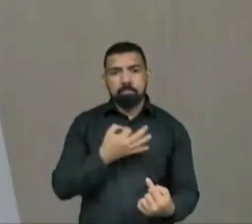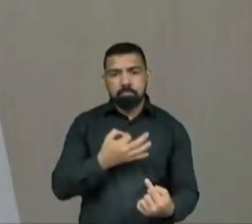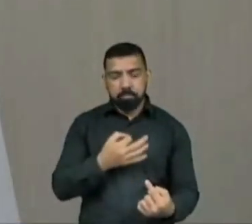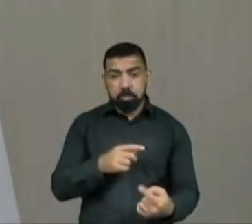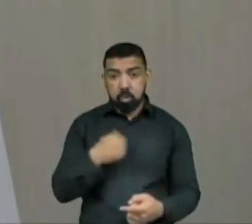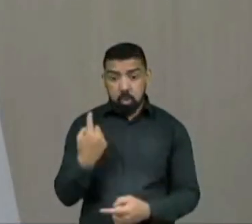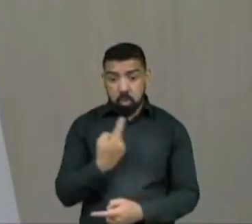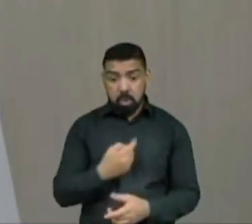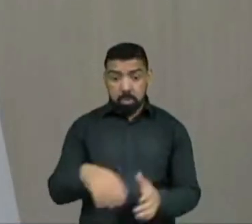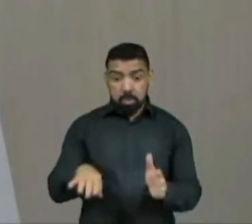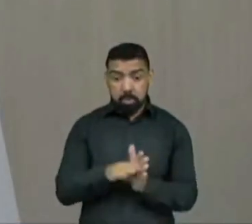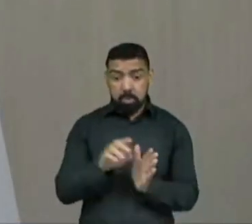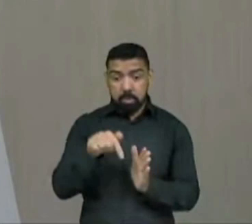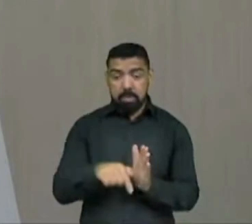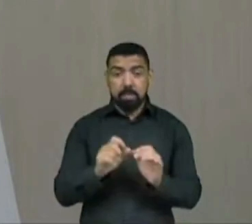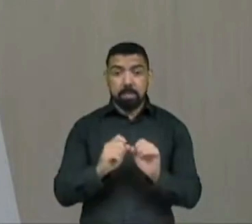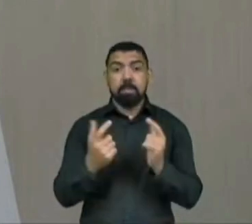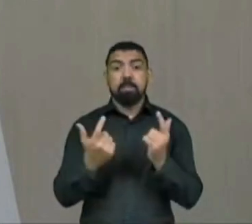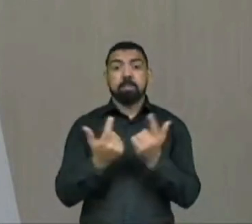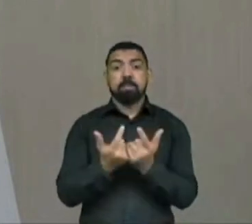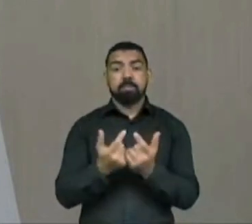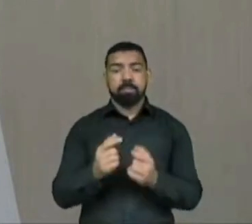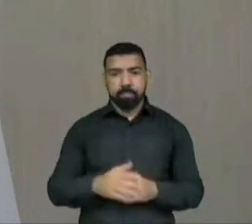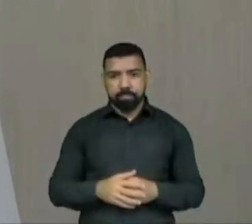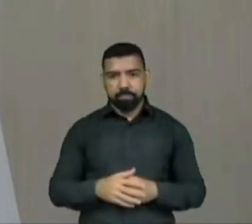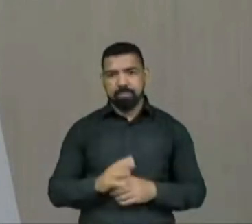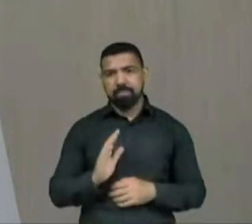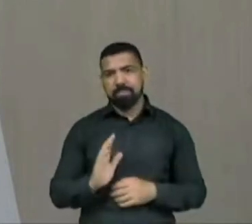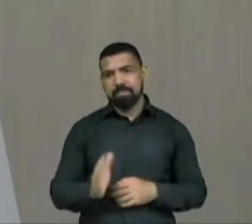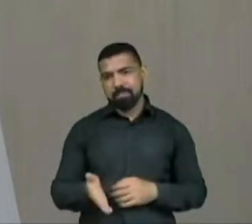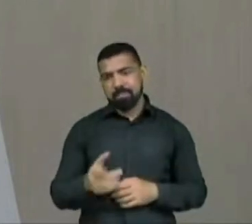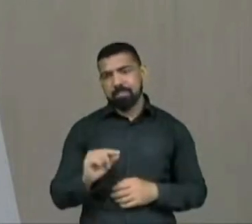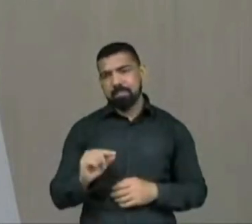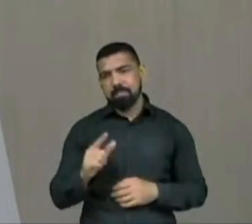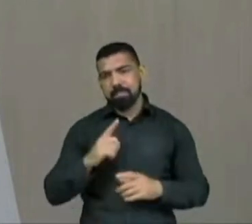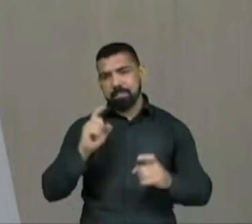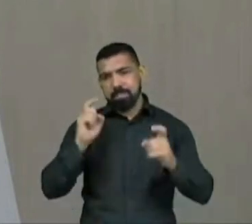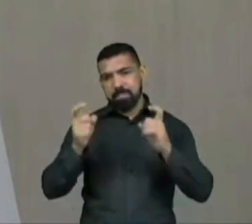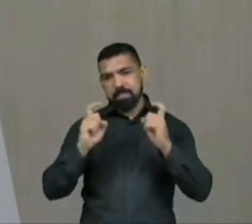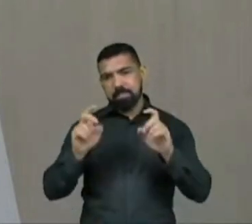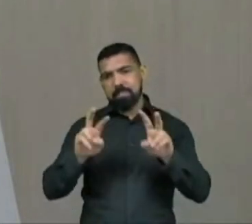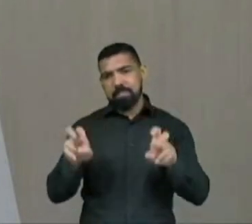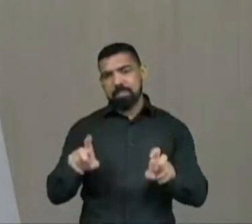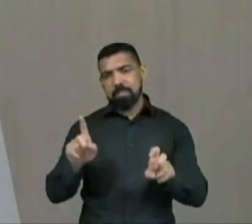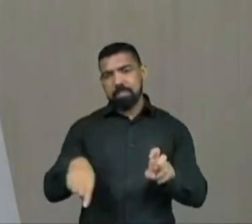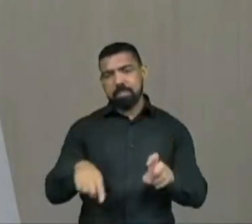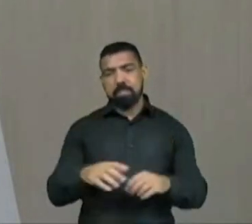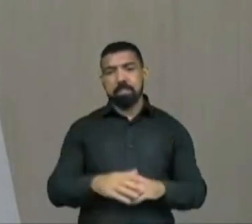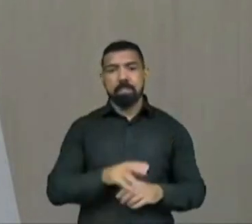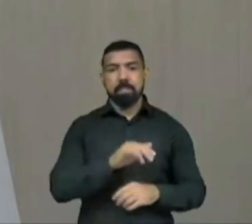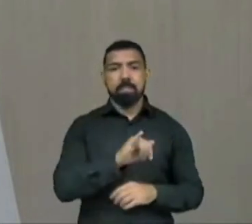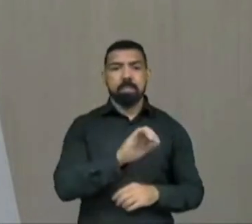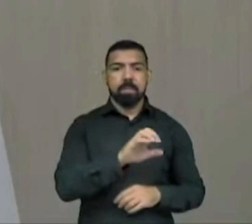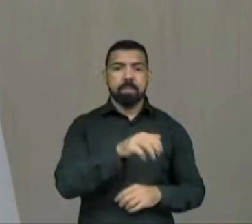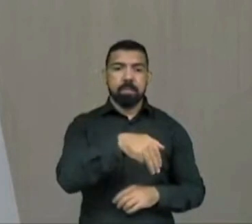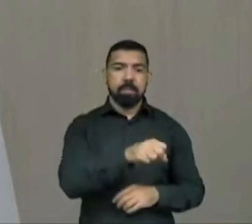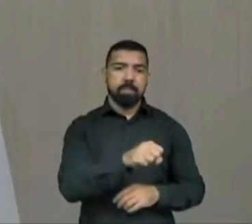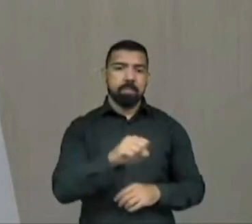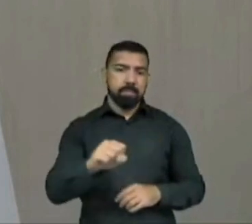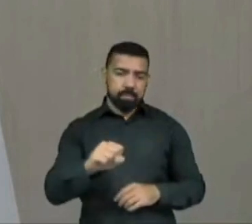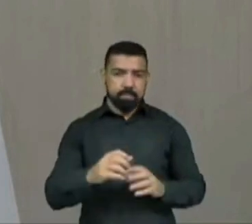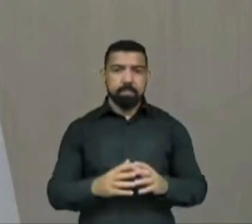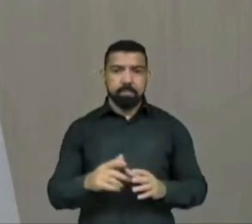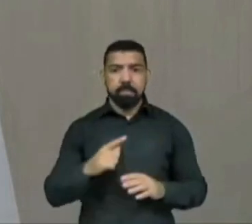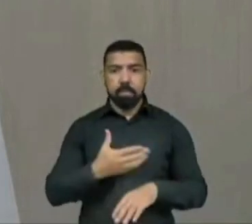casa e foi atropelado por uma discussão sobre o aumento do ICMS por parte do